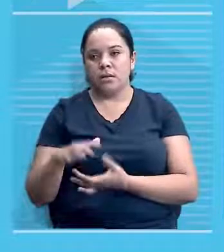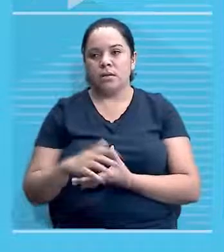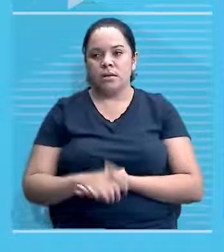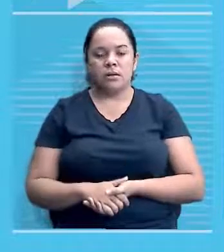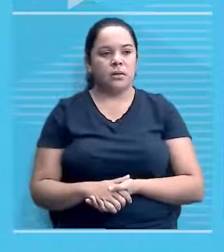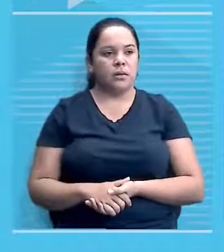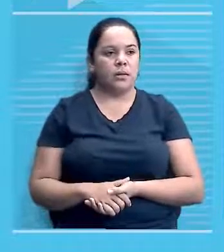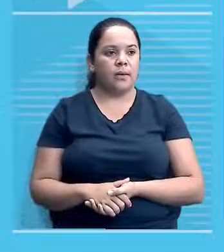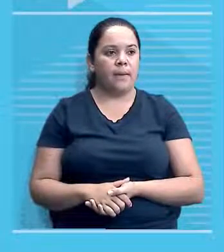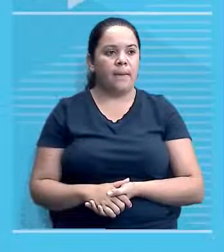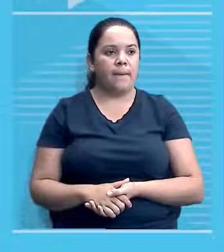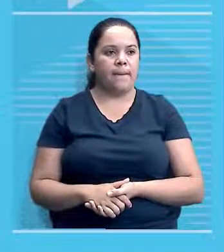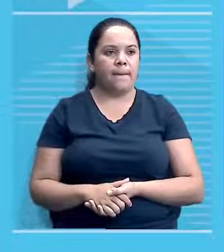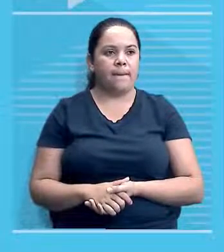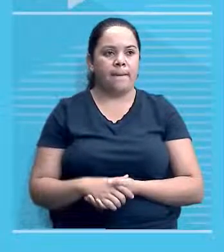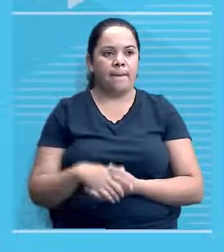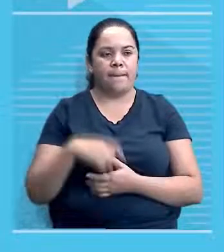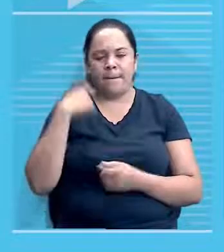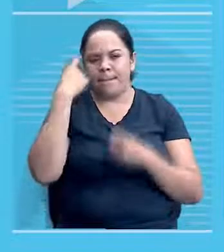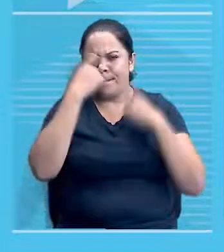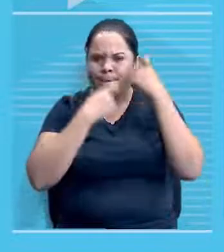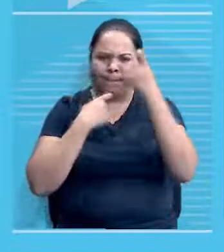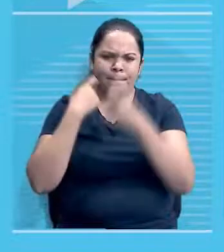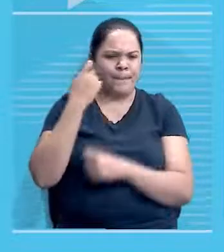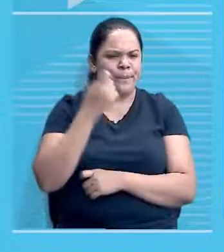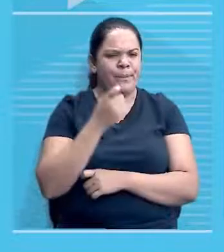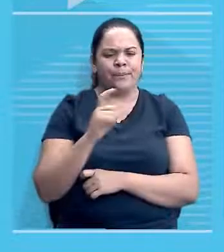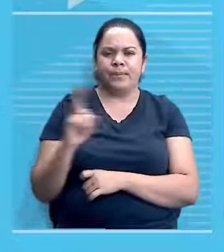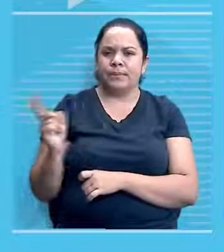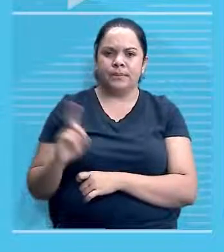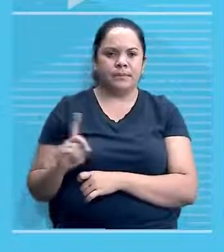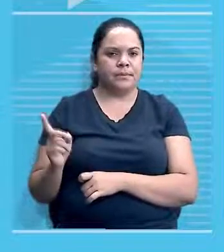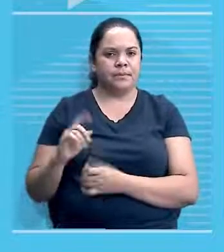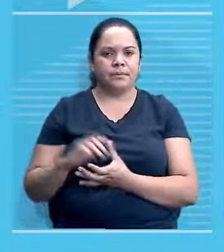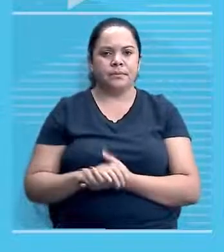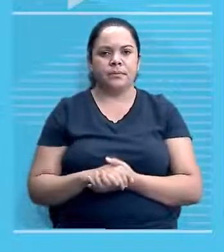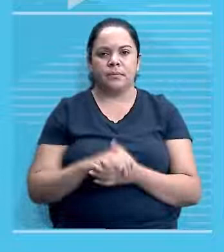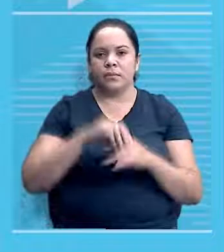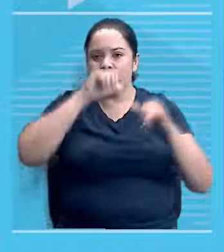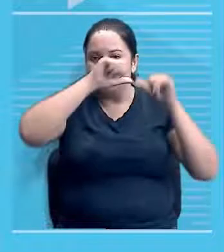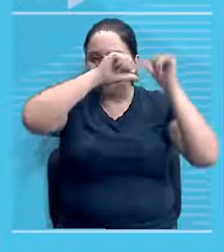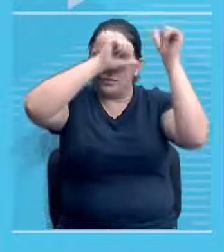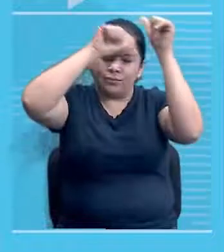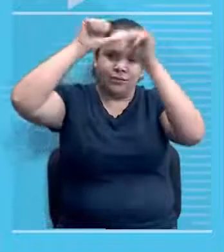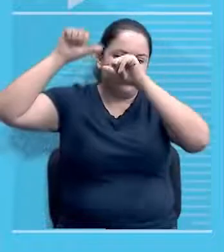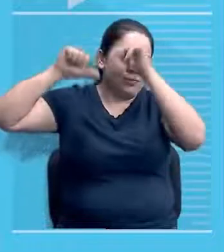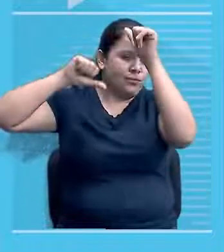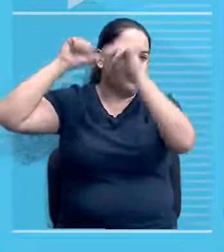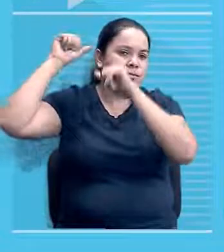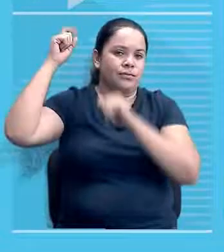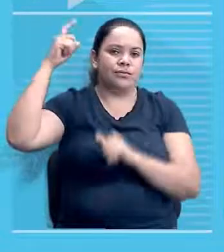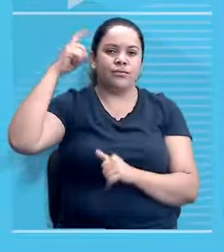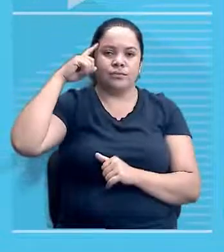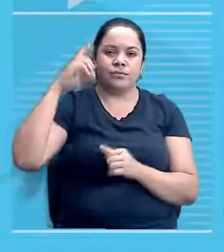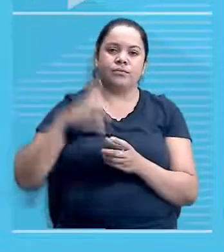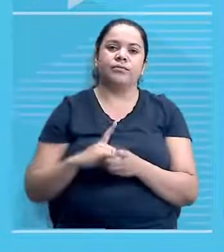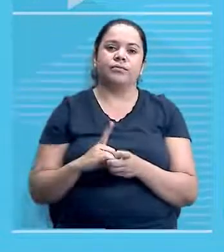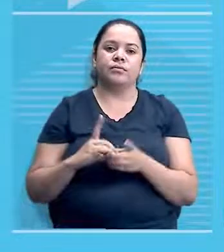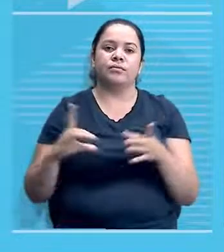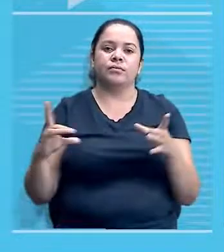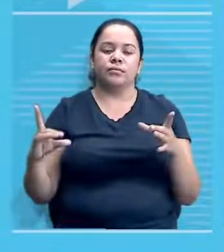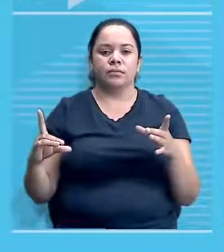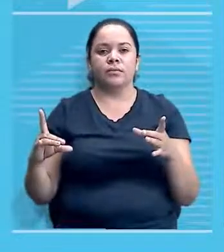Não se preocupe mudar mentalidade democrática republicana não é fácil